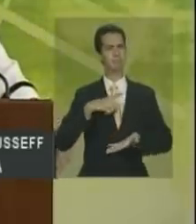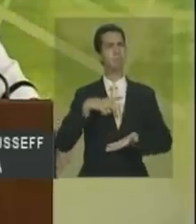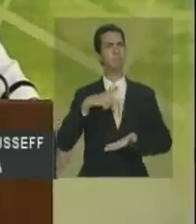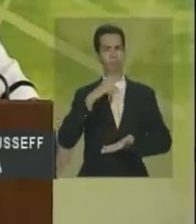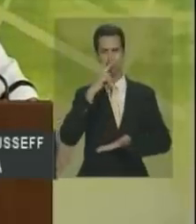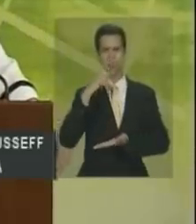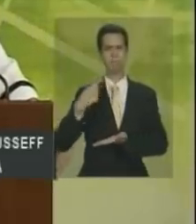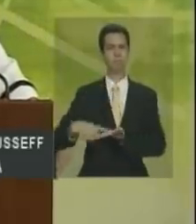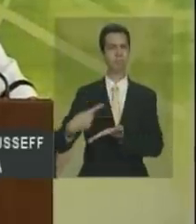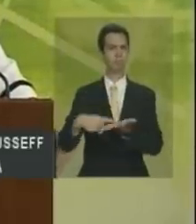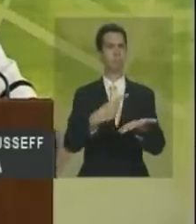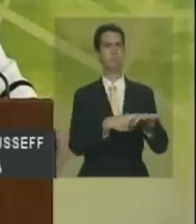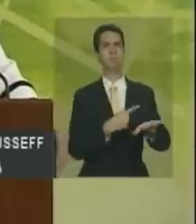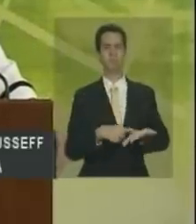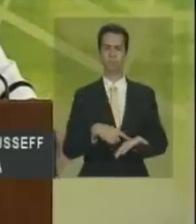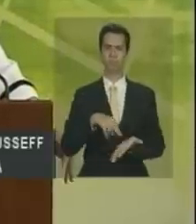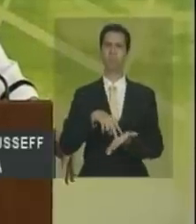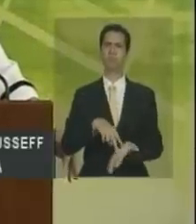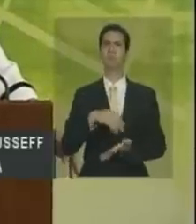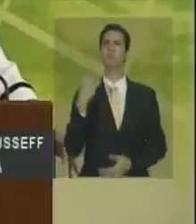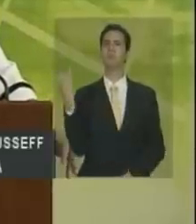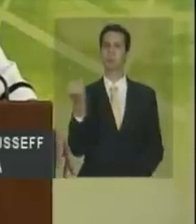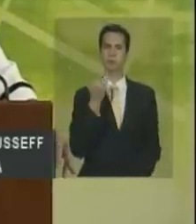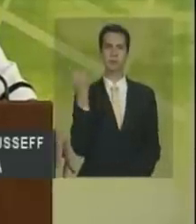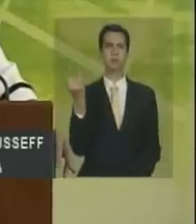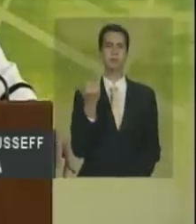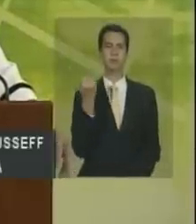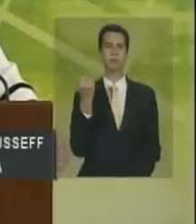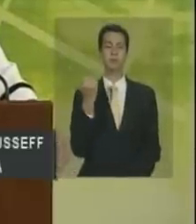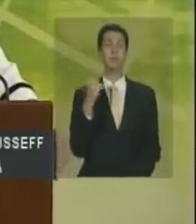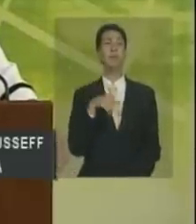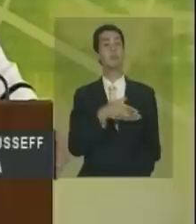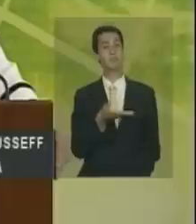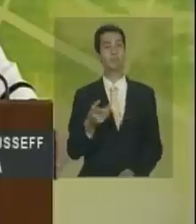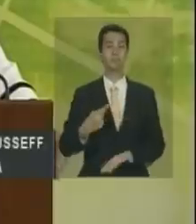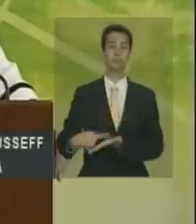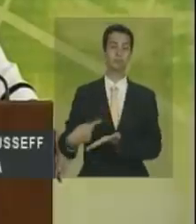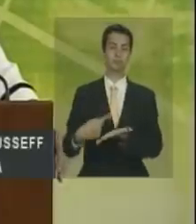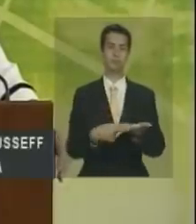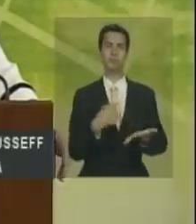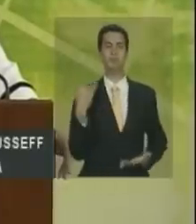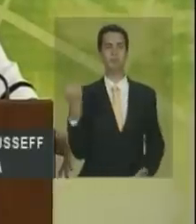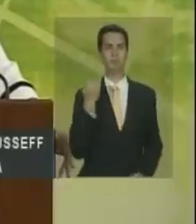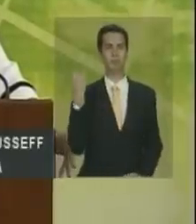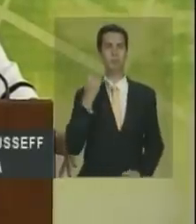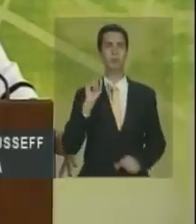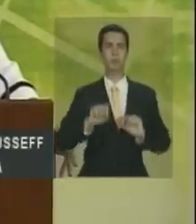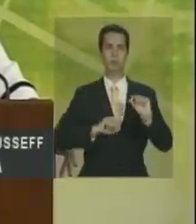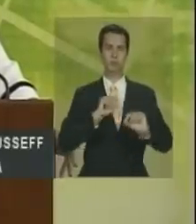convicções importantes. E essas convicções importantes,